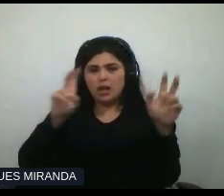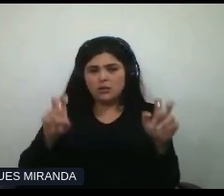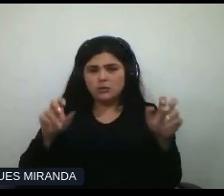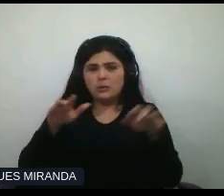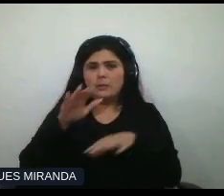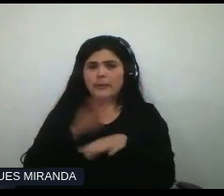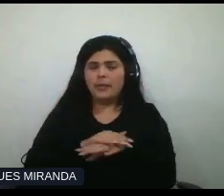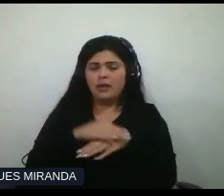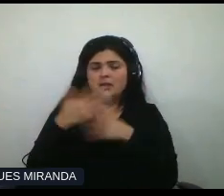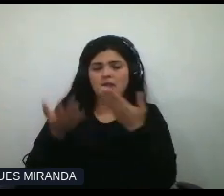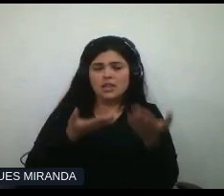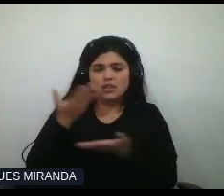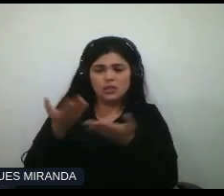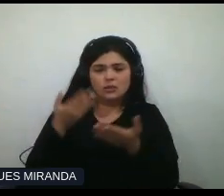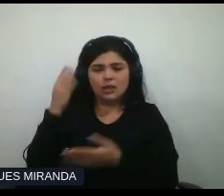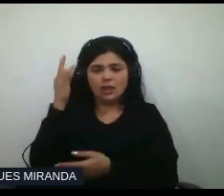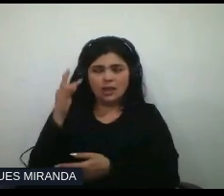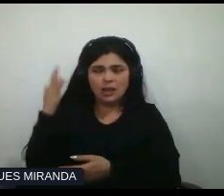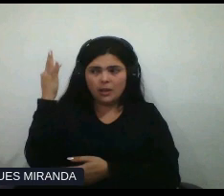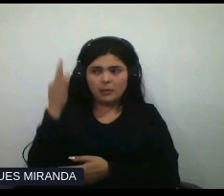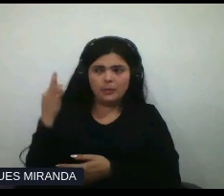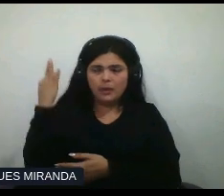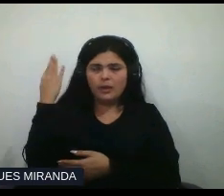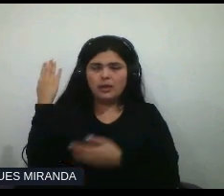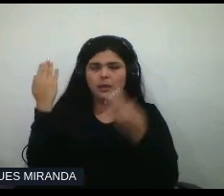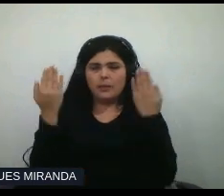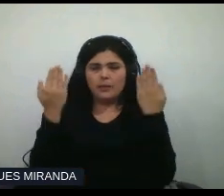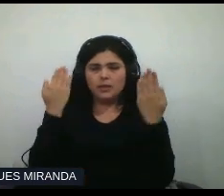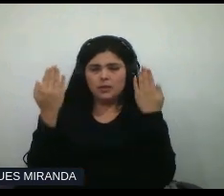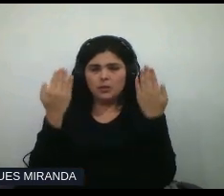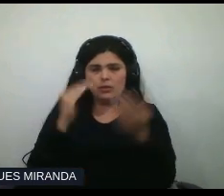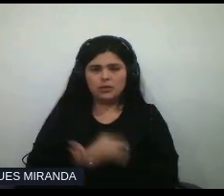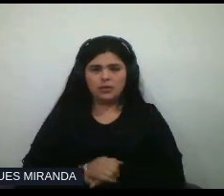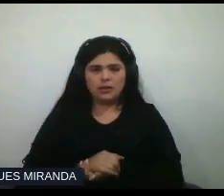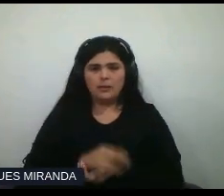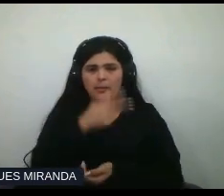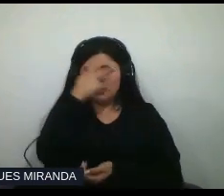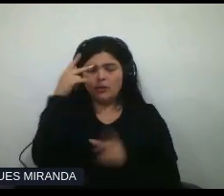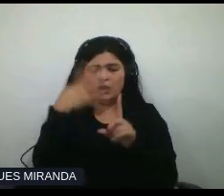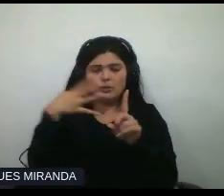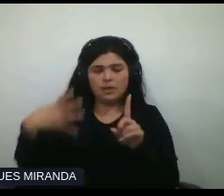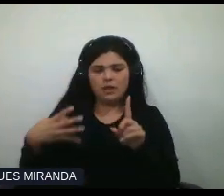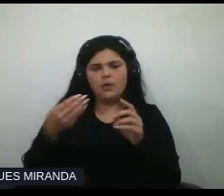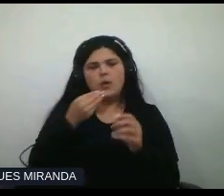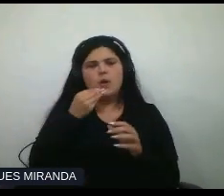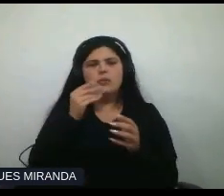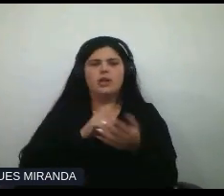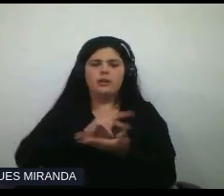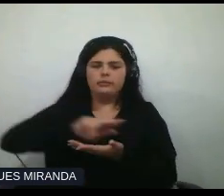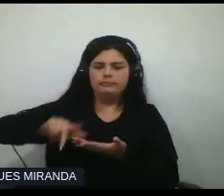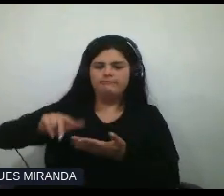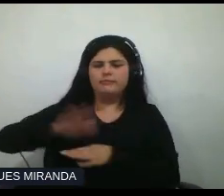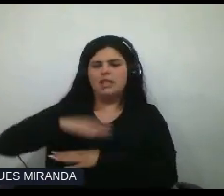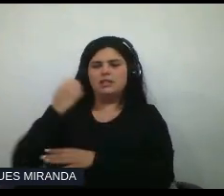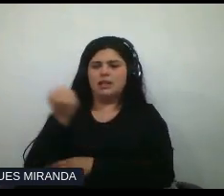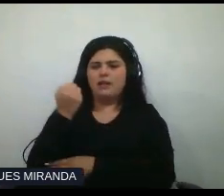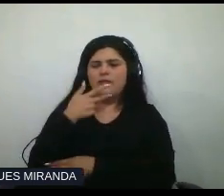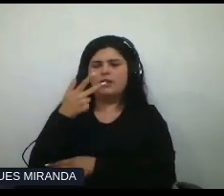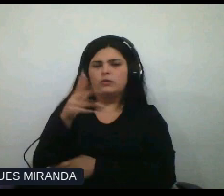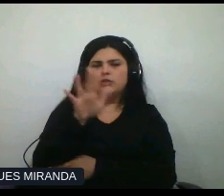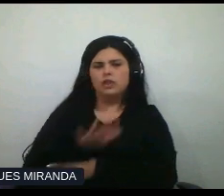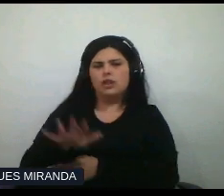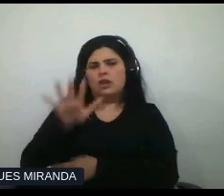tratados na terapia da psicologia para pessoas LGBT. Óbvio, existem temas mais graves, mas estou falando assim,